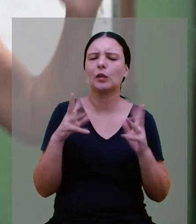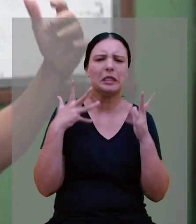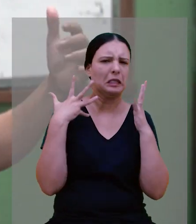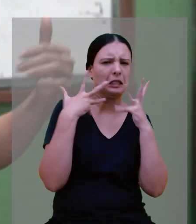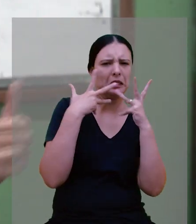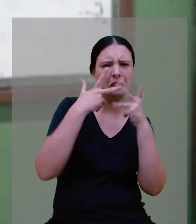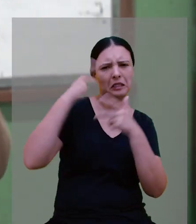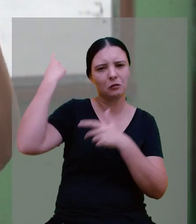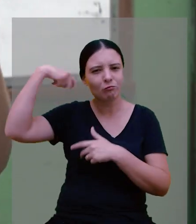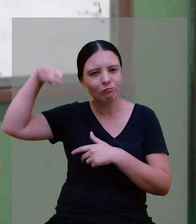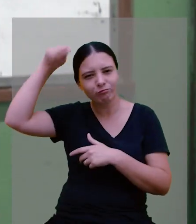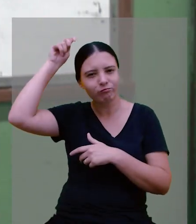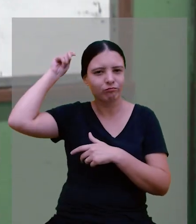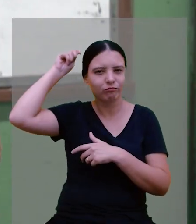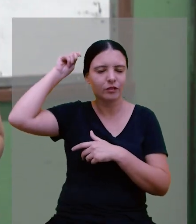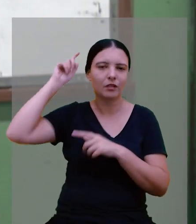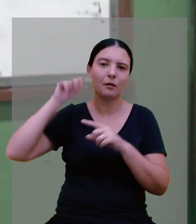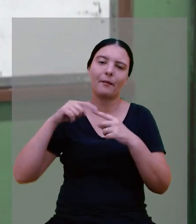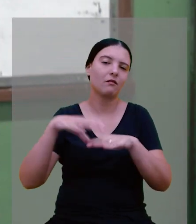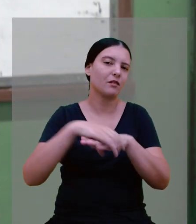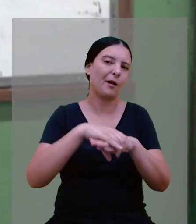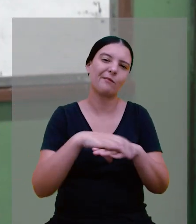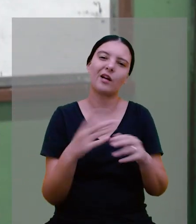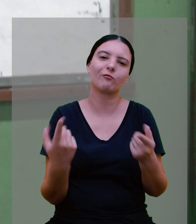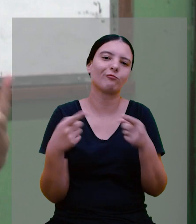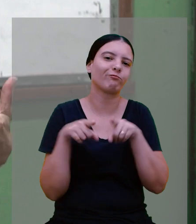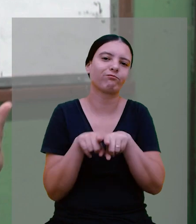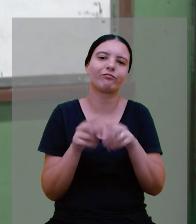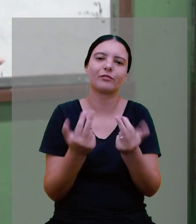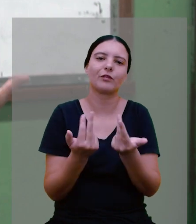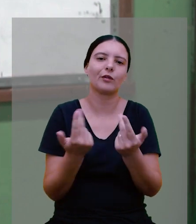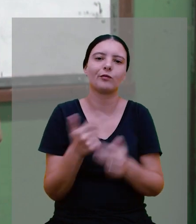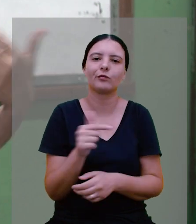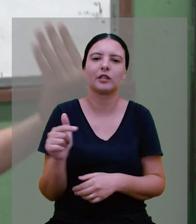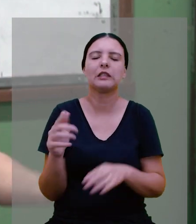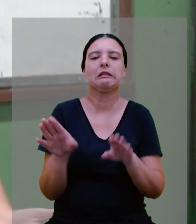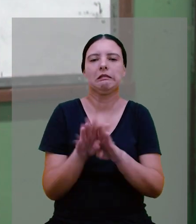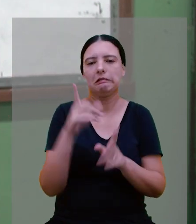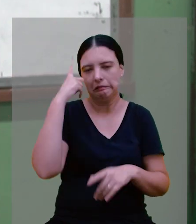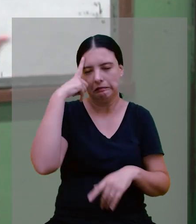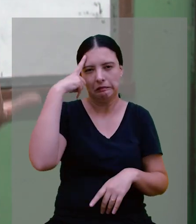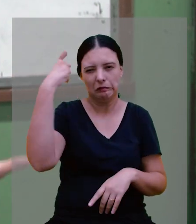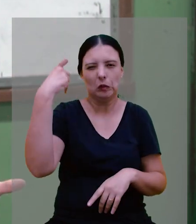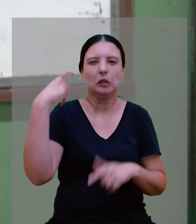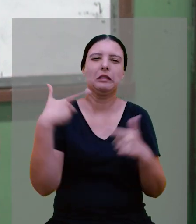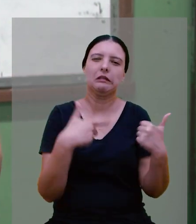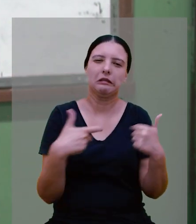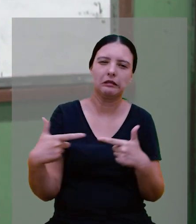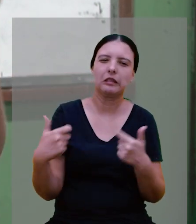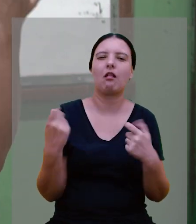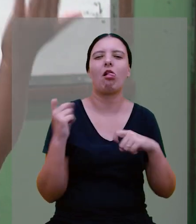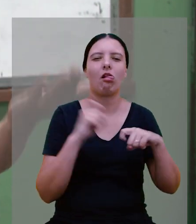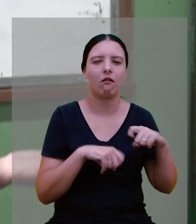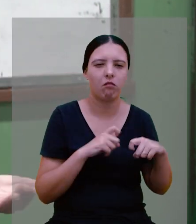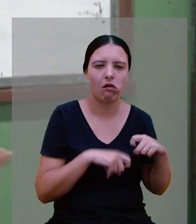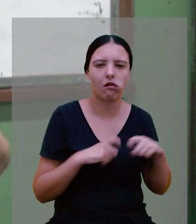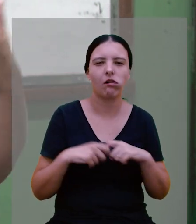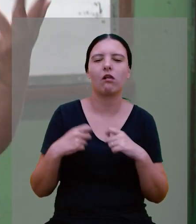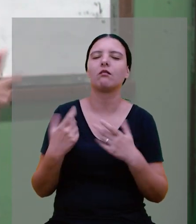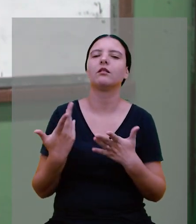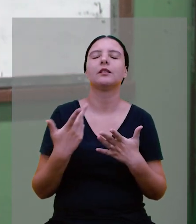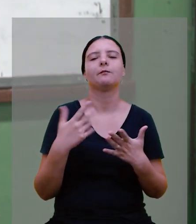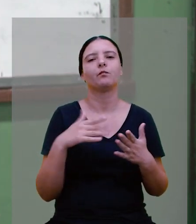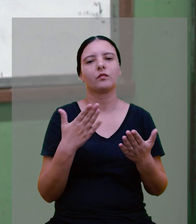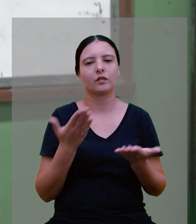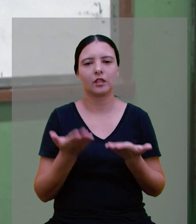de turbante, mas que não tem um pé de sapato casado, falando das violências da guerra, das violências sexuais, e a gente fez tratamento